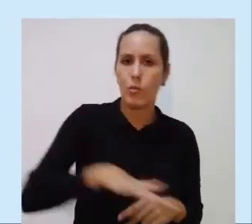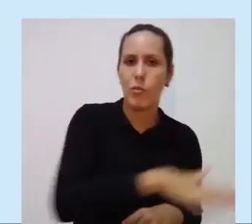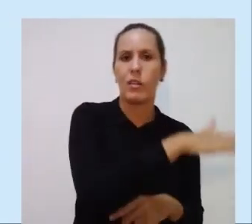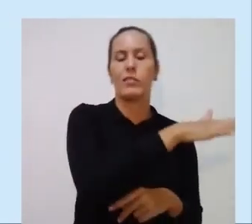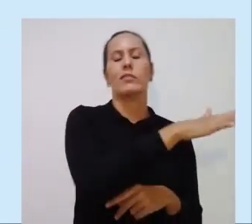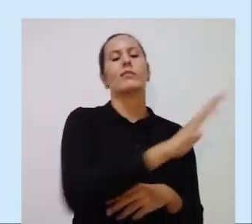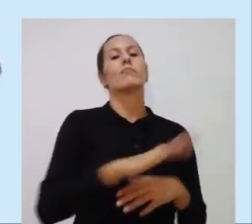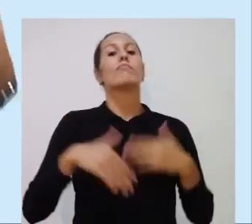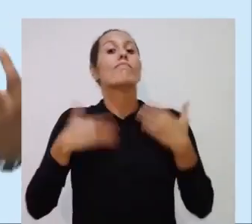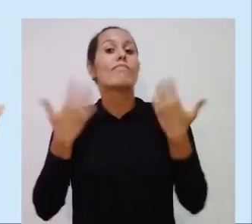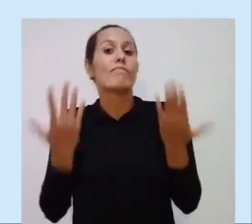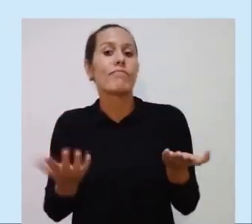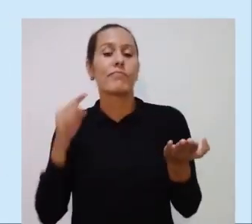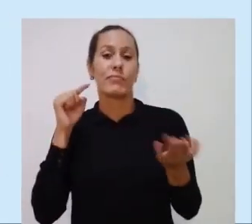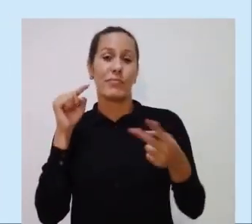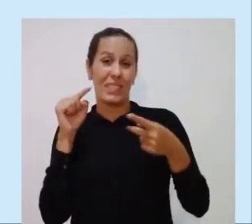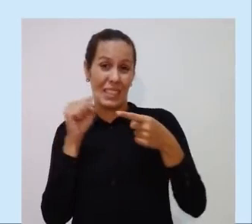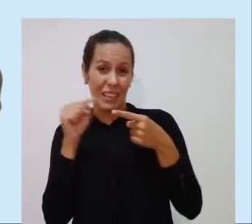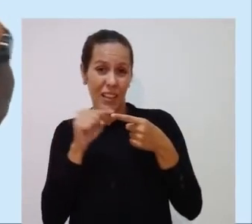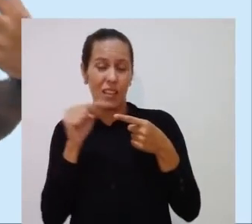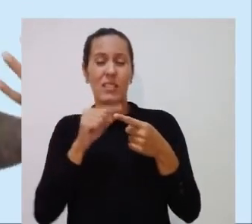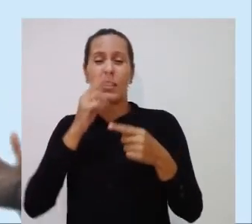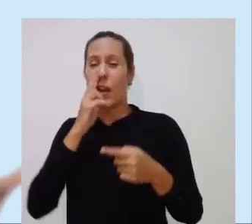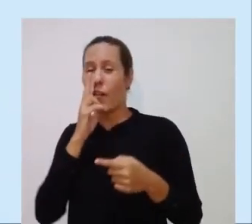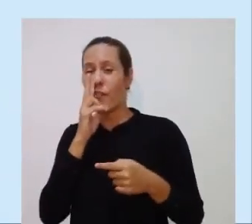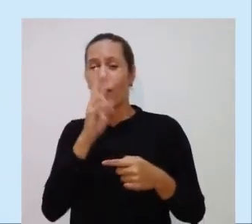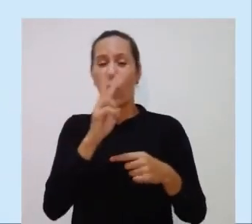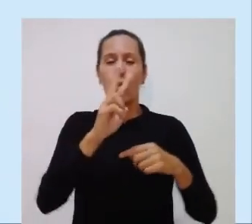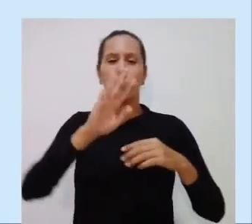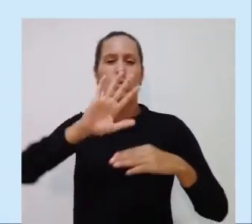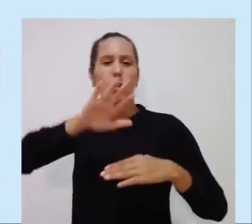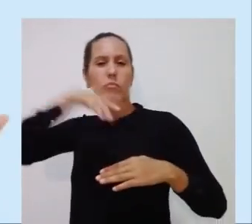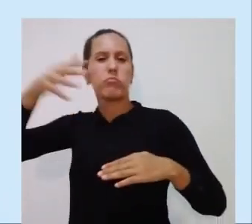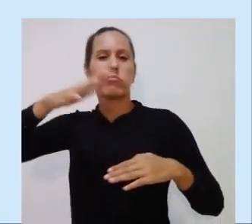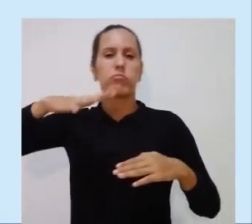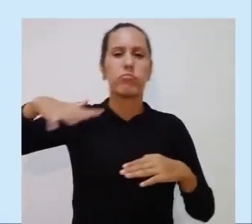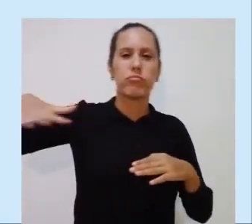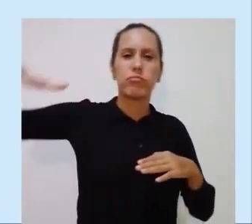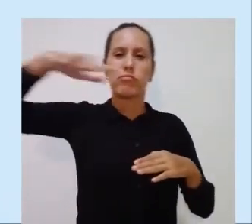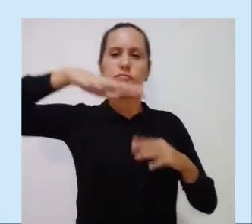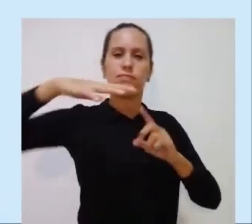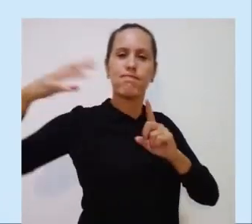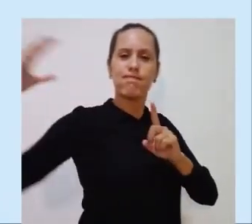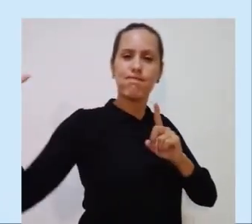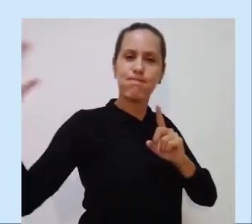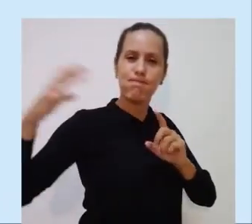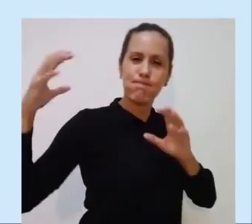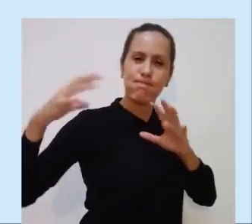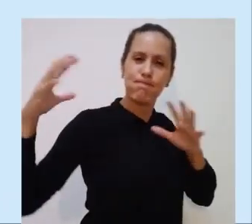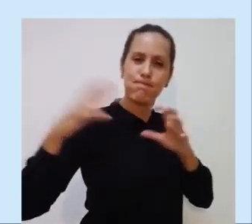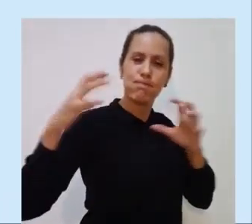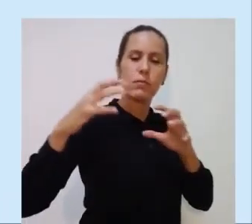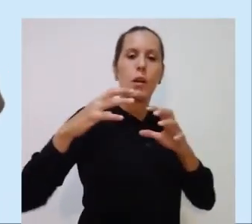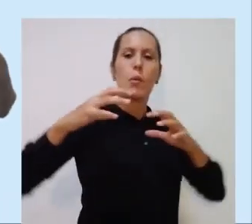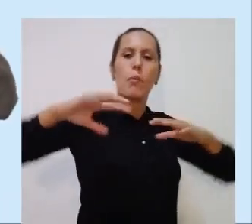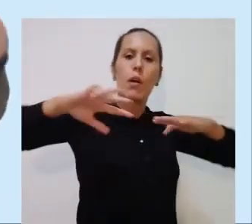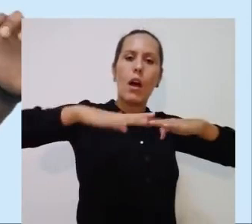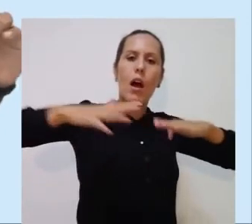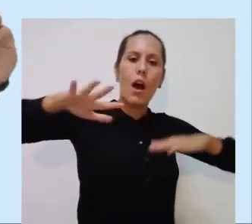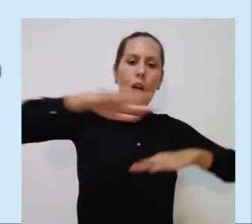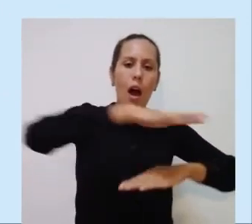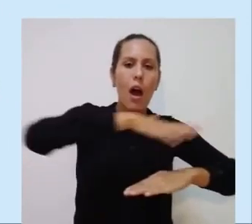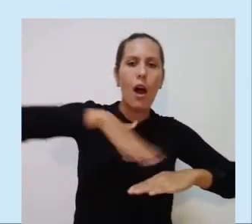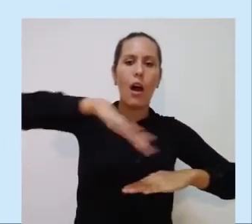mares. Então, esse intemperismo é a força exógena, a força externa da Terra, atuando para